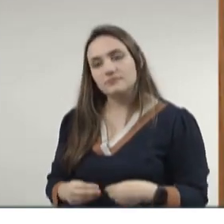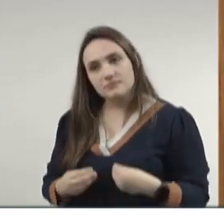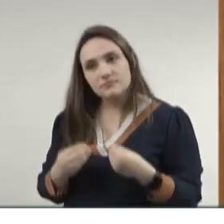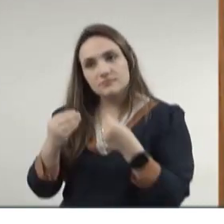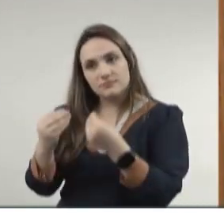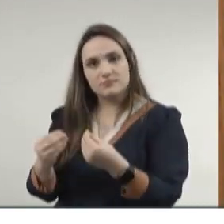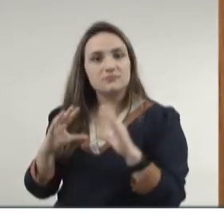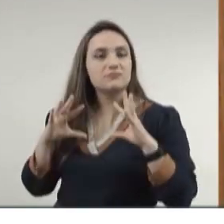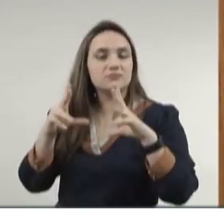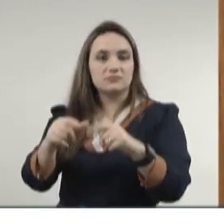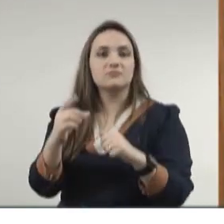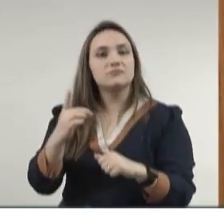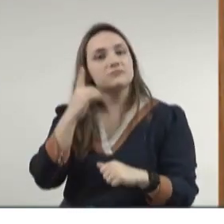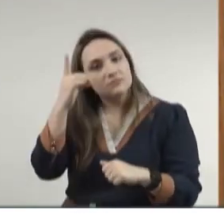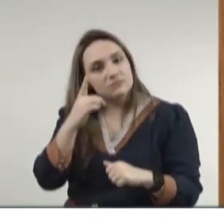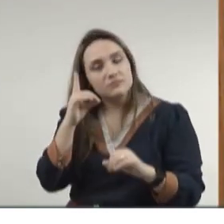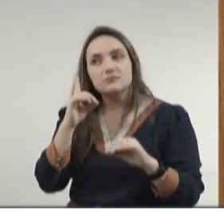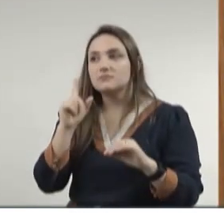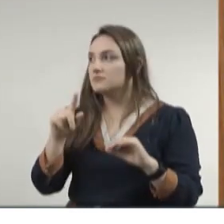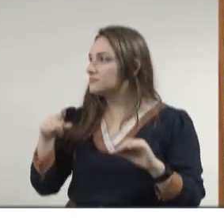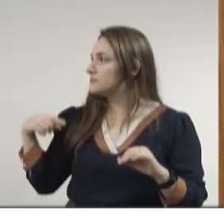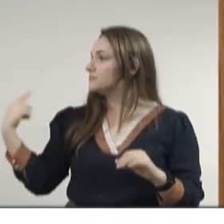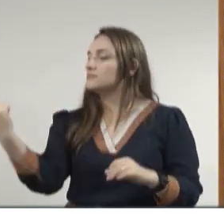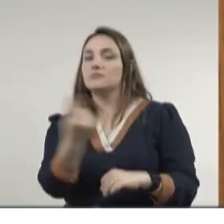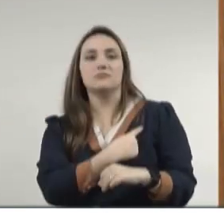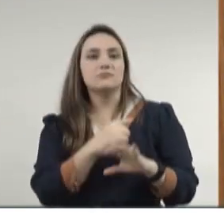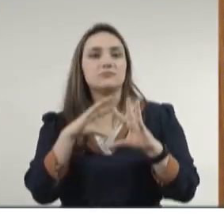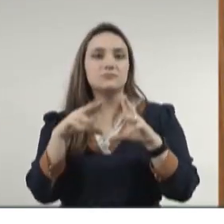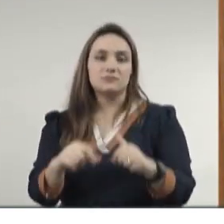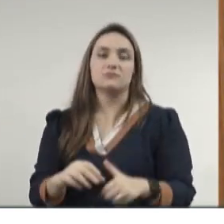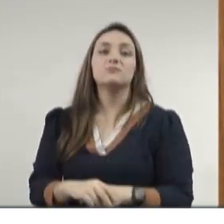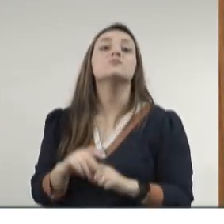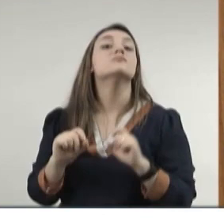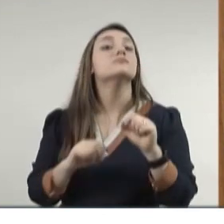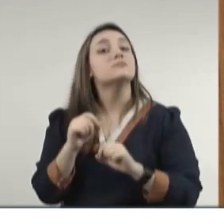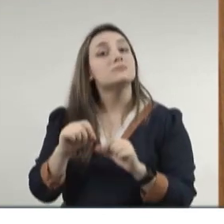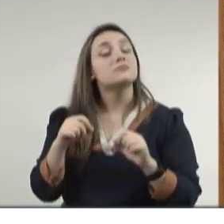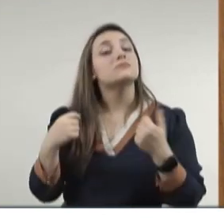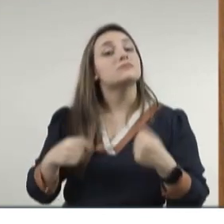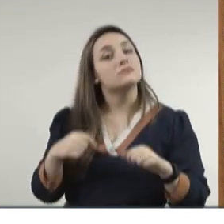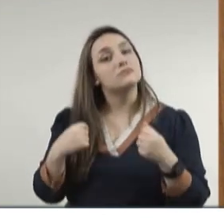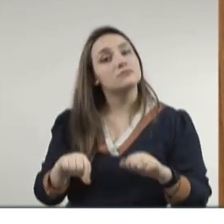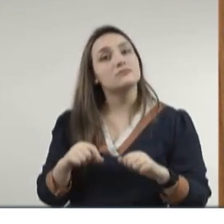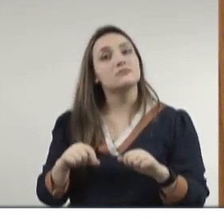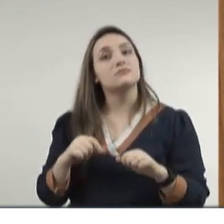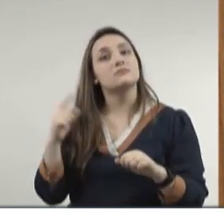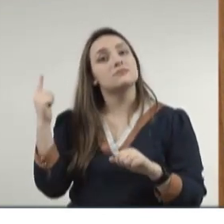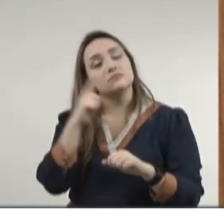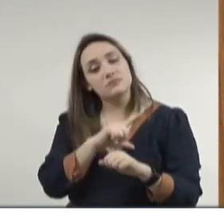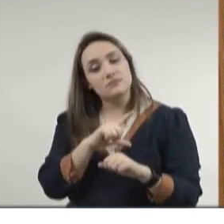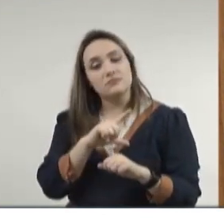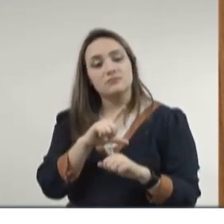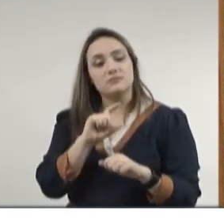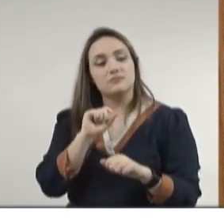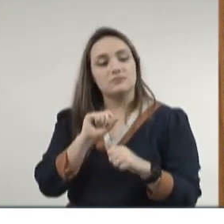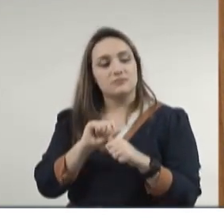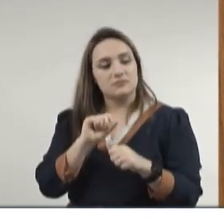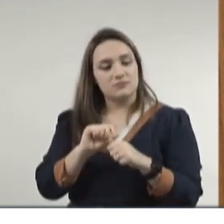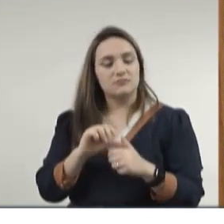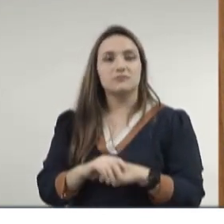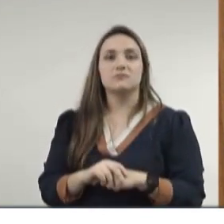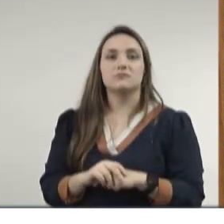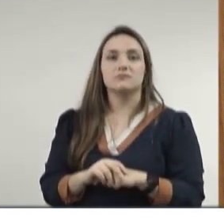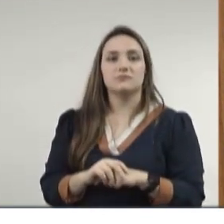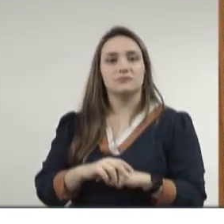os deputados e ela é de todos nós, que se possa acrescentar também mais